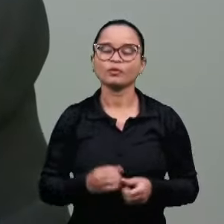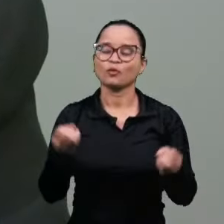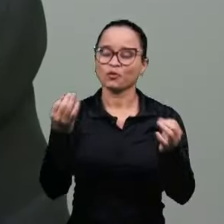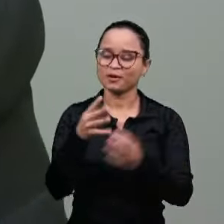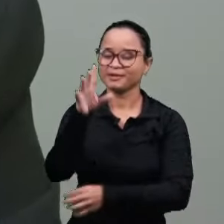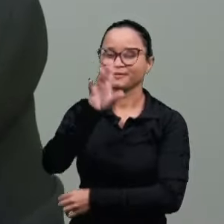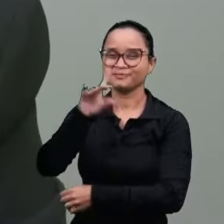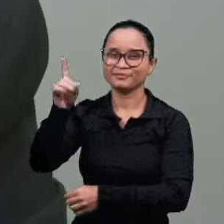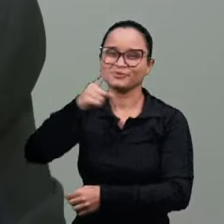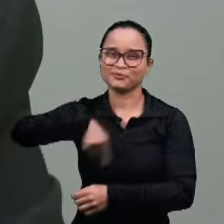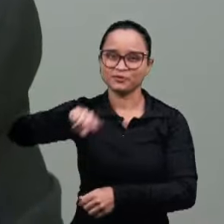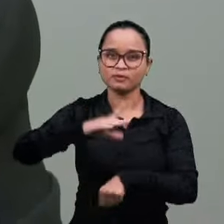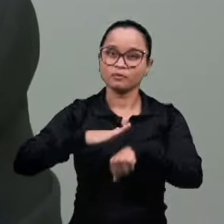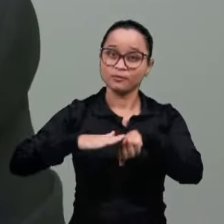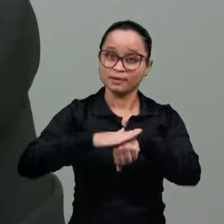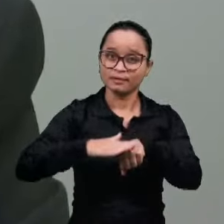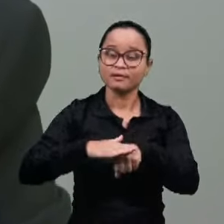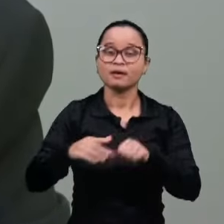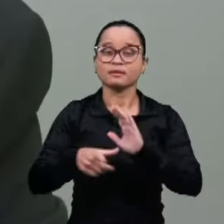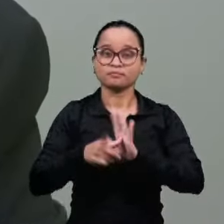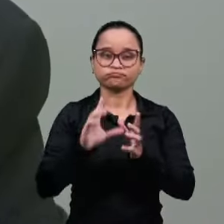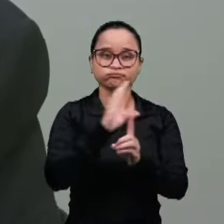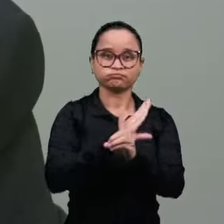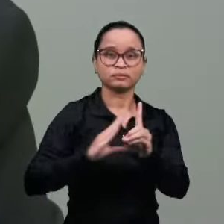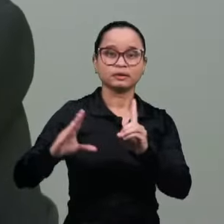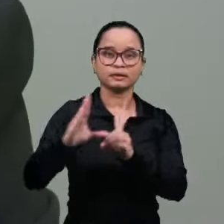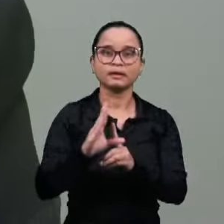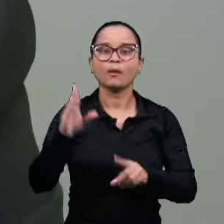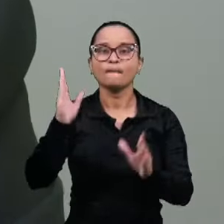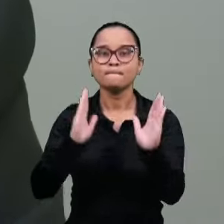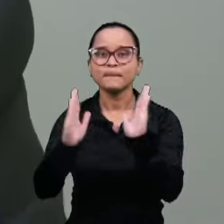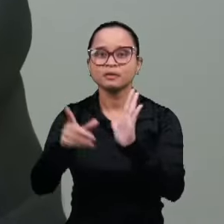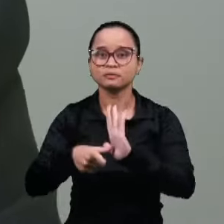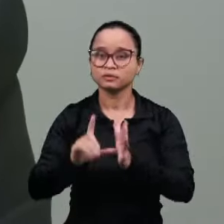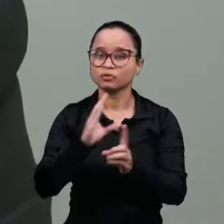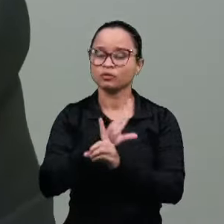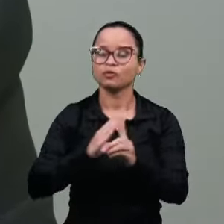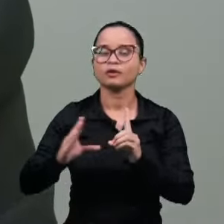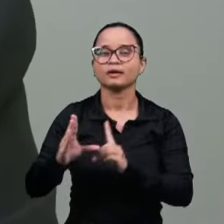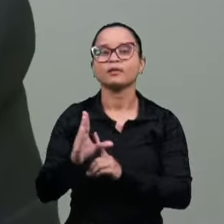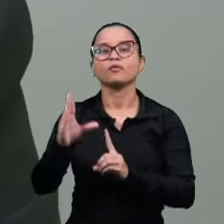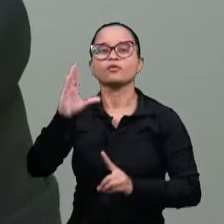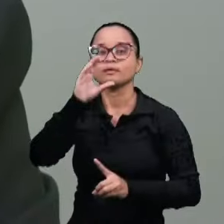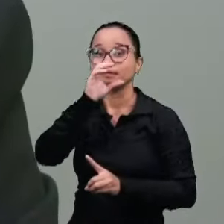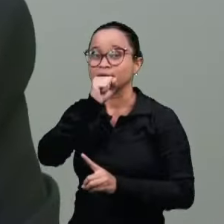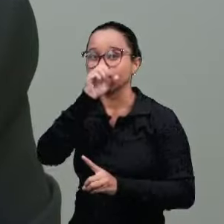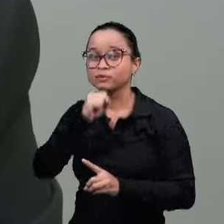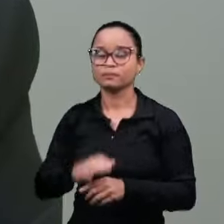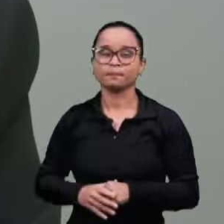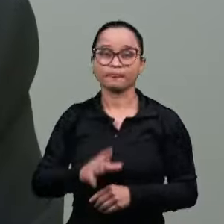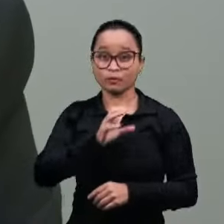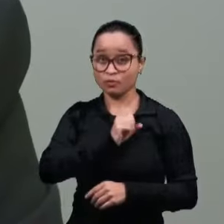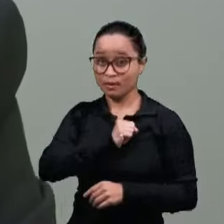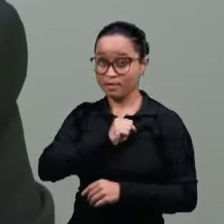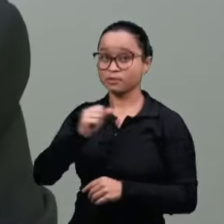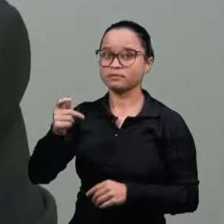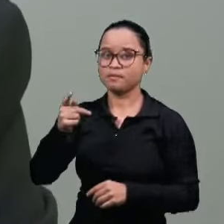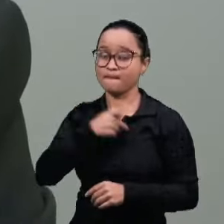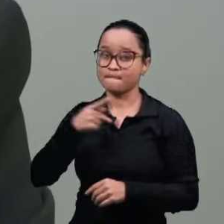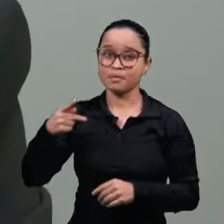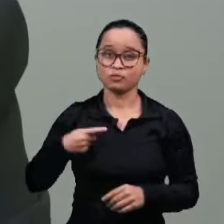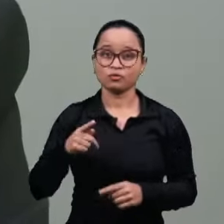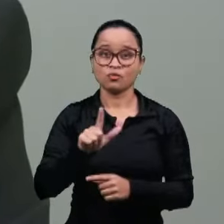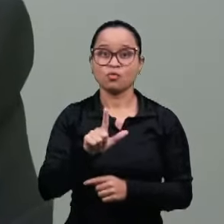aqui nesse pré-culto, momento que antecede ao culto desta noite, o culto de sábado, o nosso querido pastor Luiz